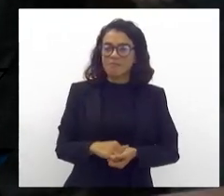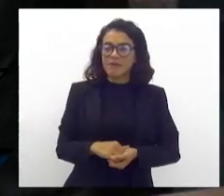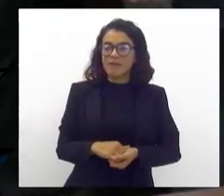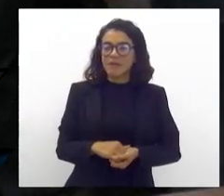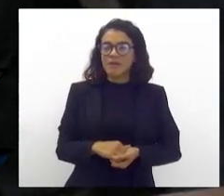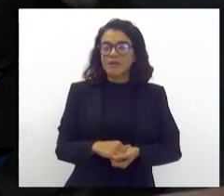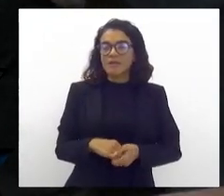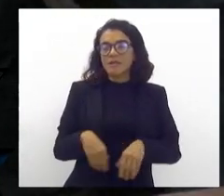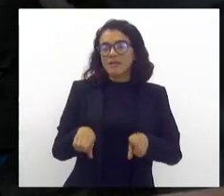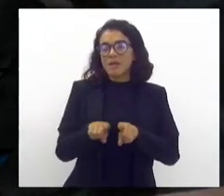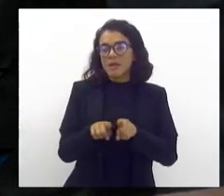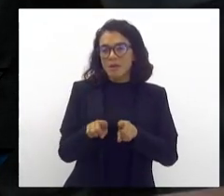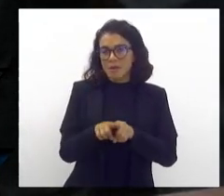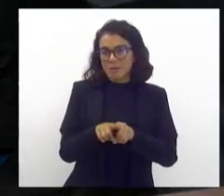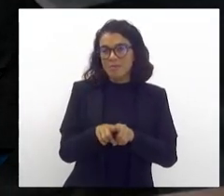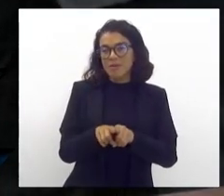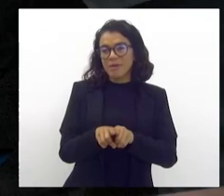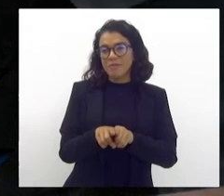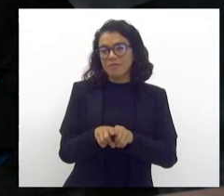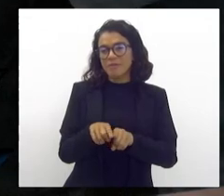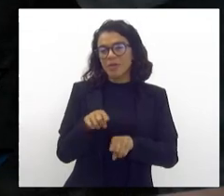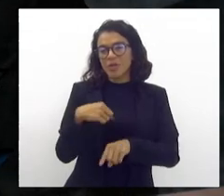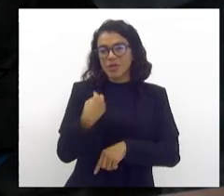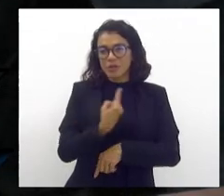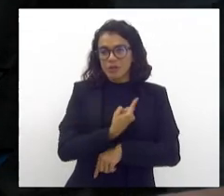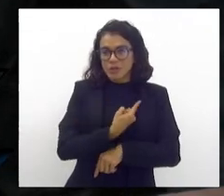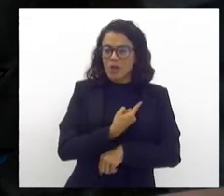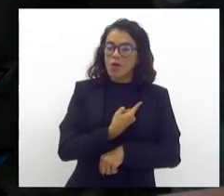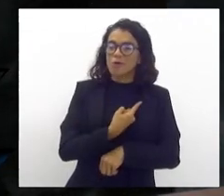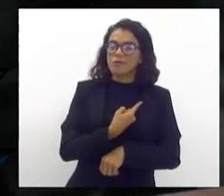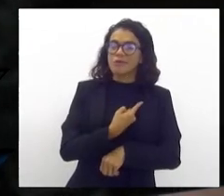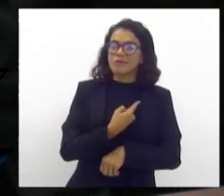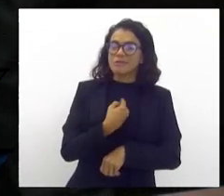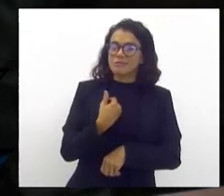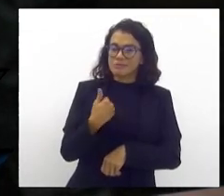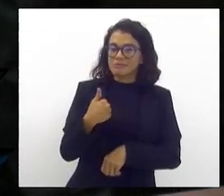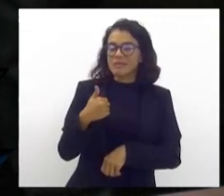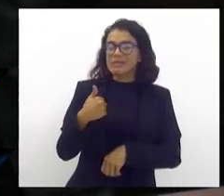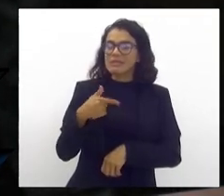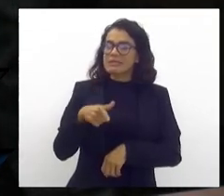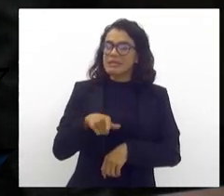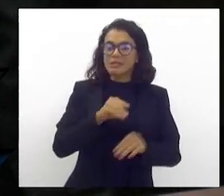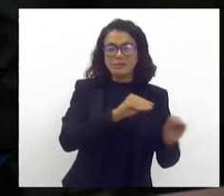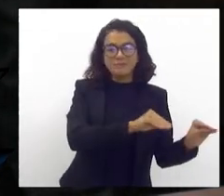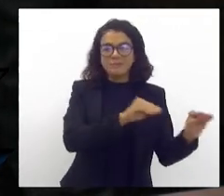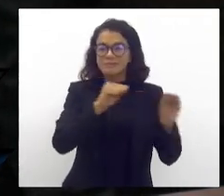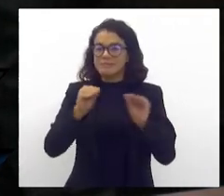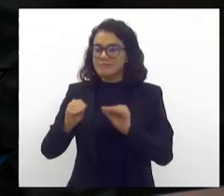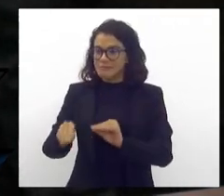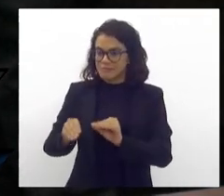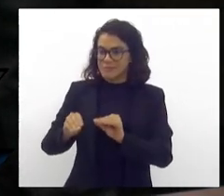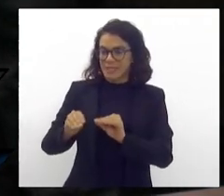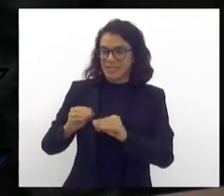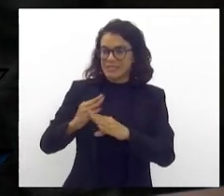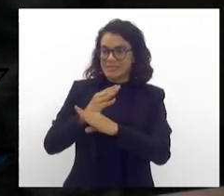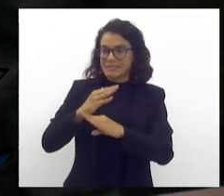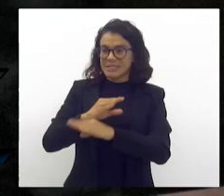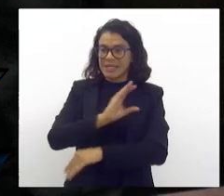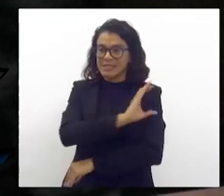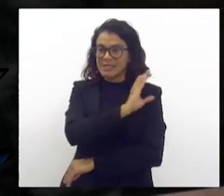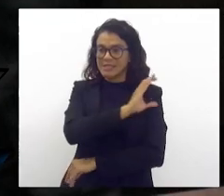questão é a questão de ordem, senhor presidente. Nós que somos oriundos da cidade de Campos, nos vimos,